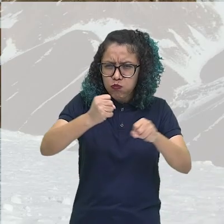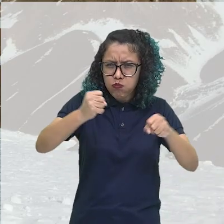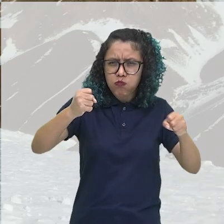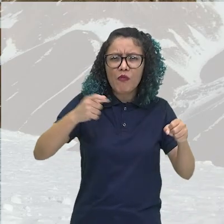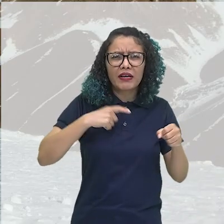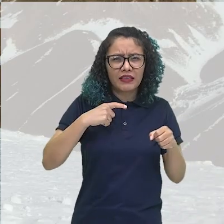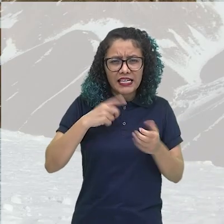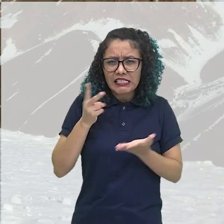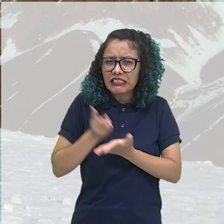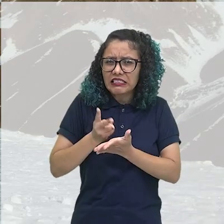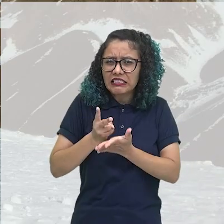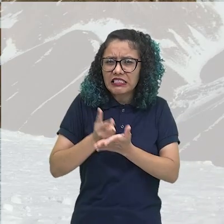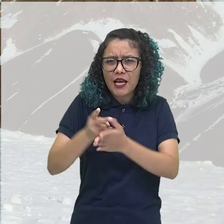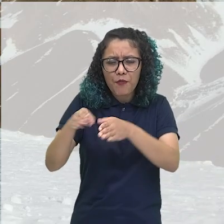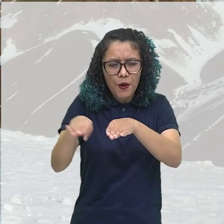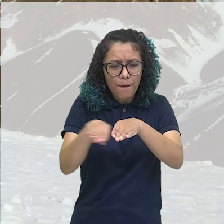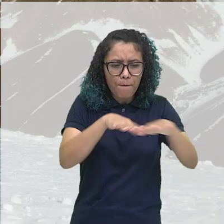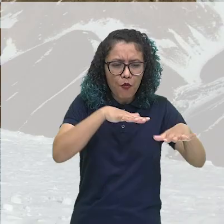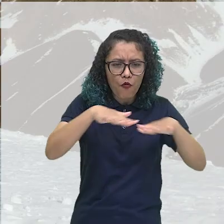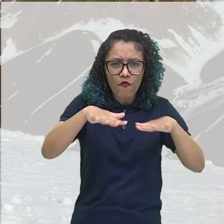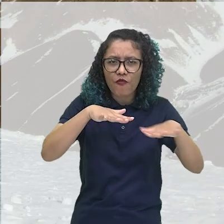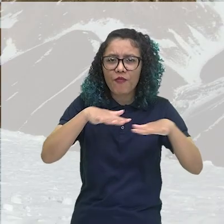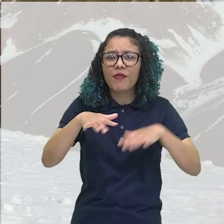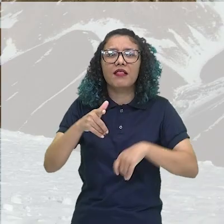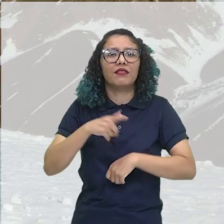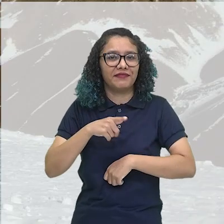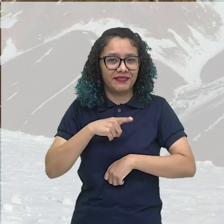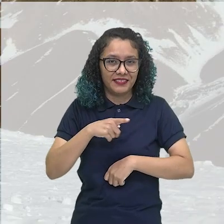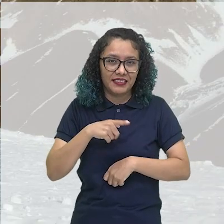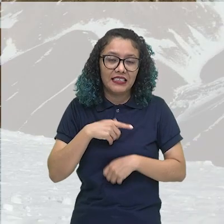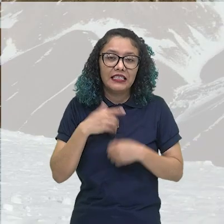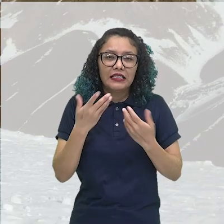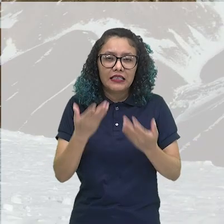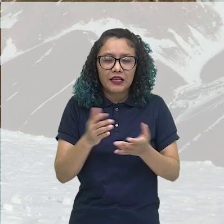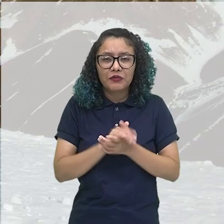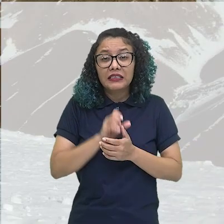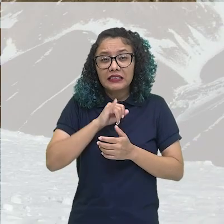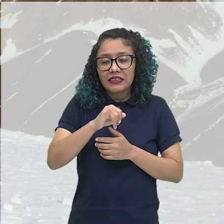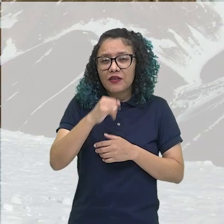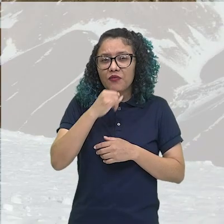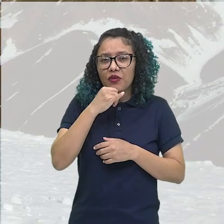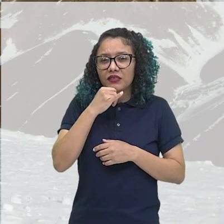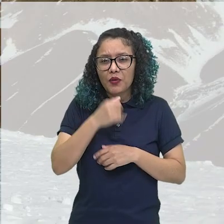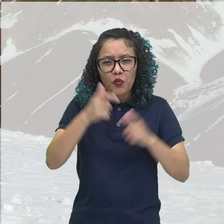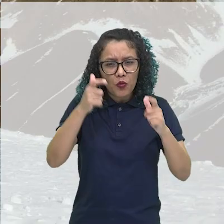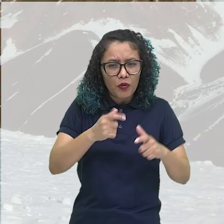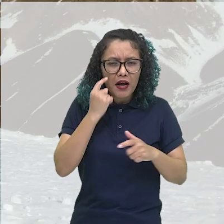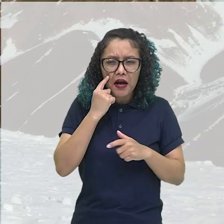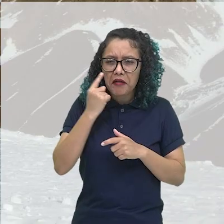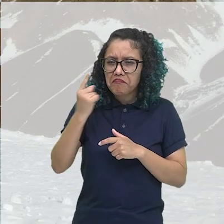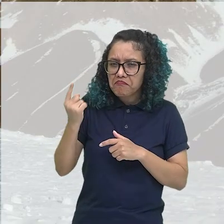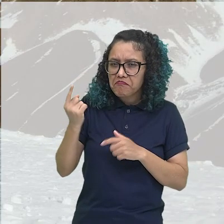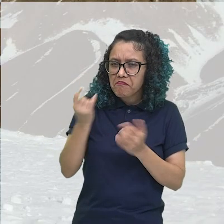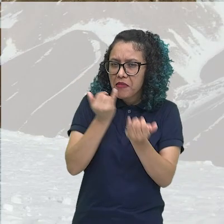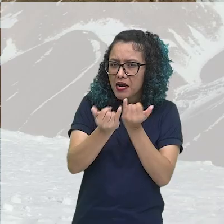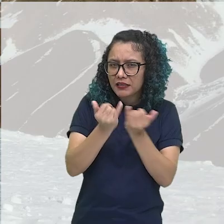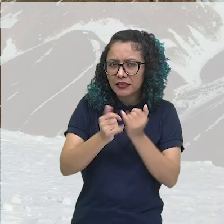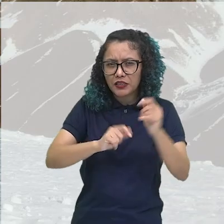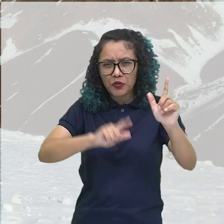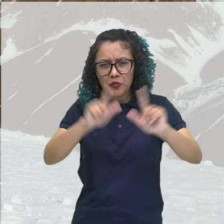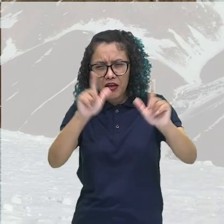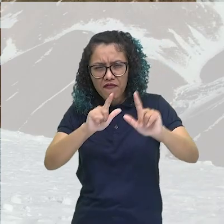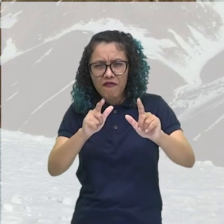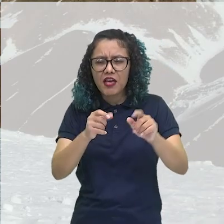em constante movimento. Toda vez que você vê um ambiente como esse aí nas imagens de